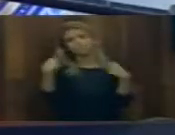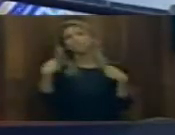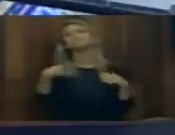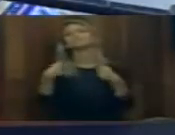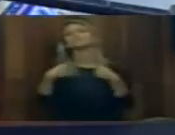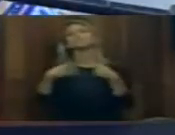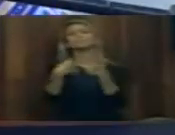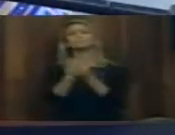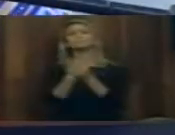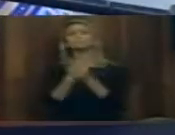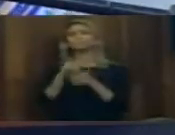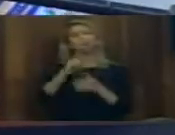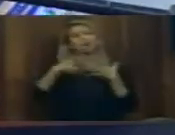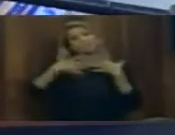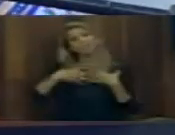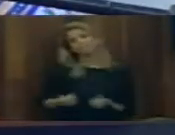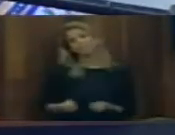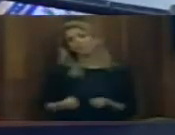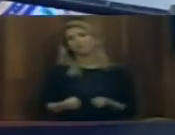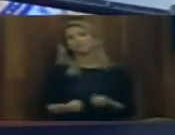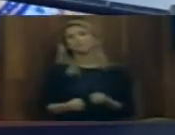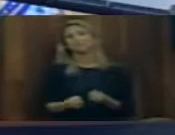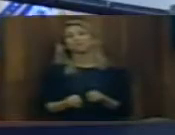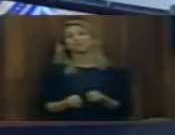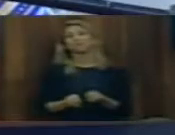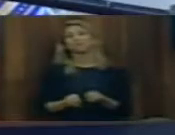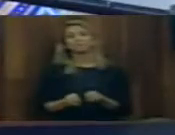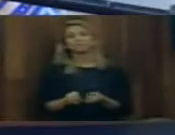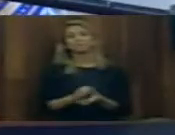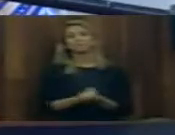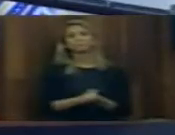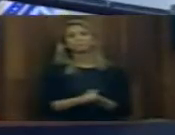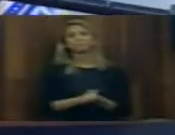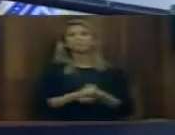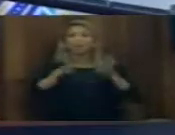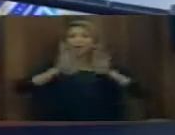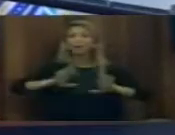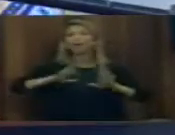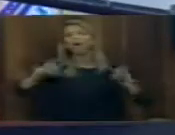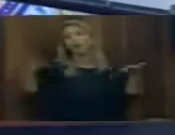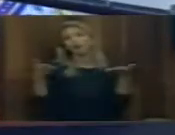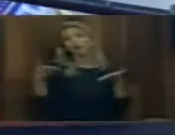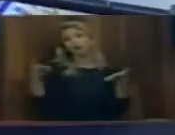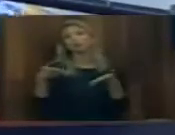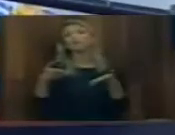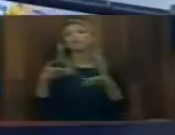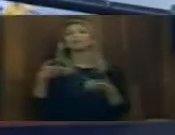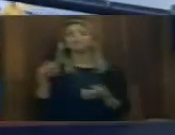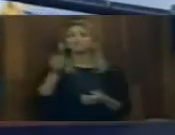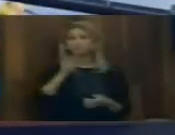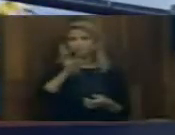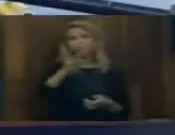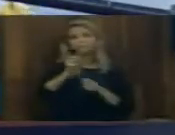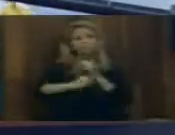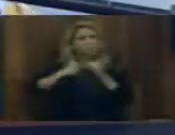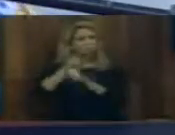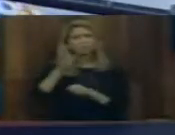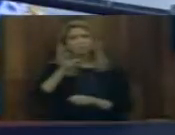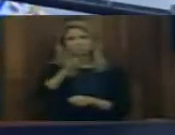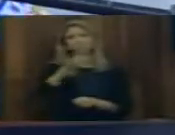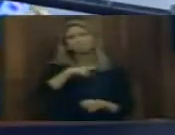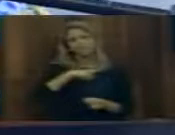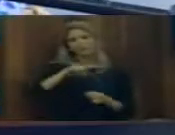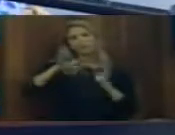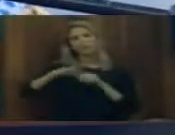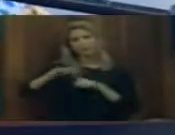comum, surreal. Então, em consonância a isso, nós vamos fazer, como todo ano fazemos, uma